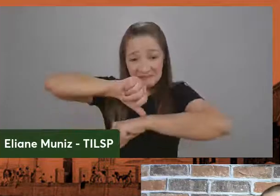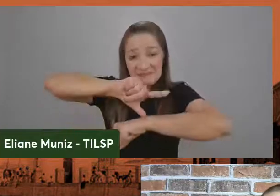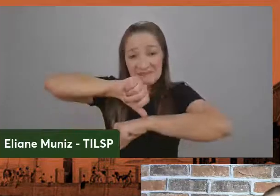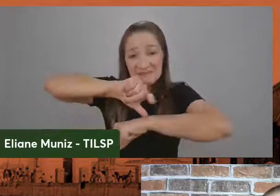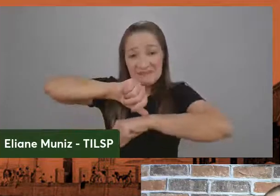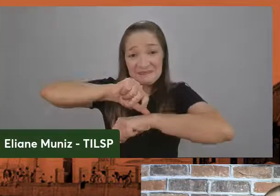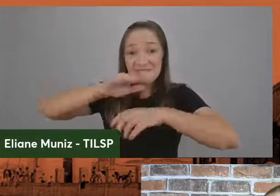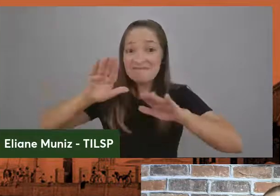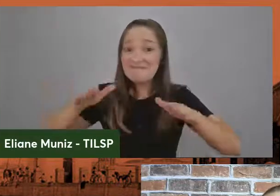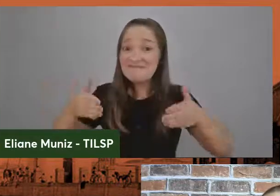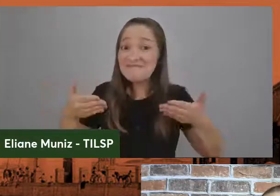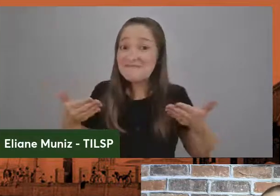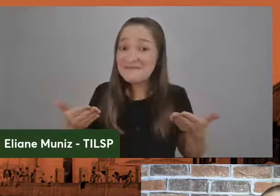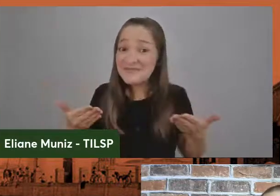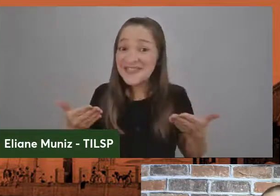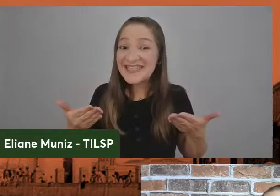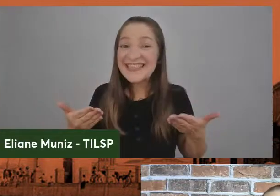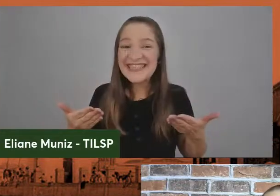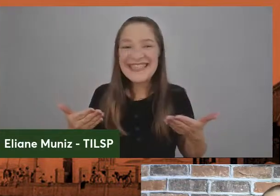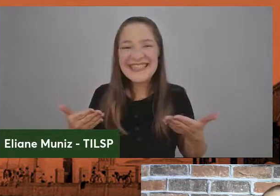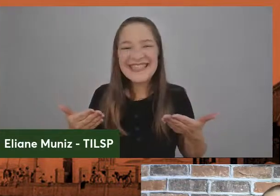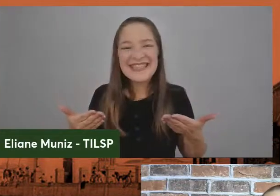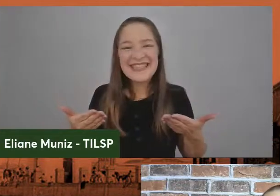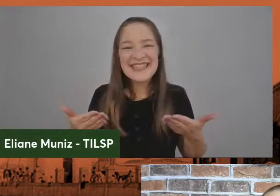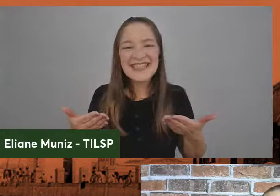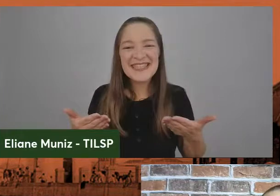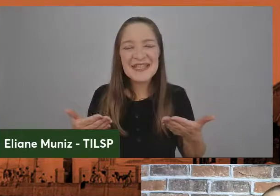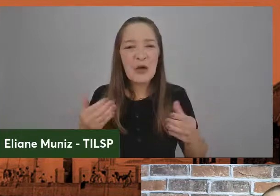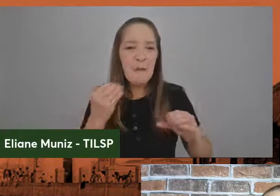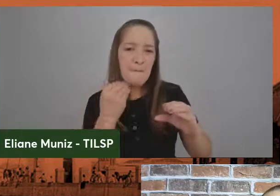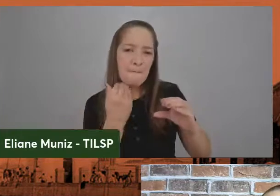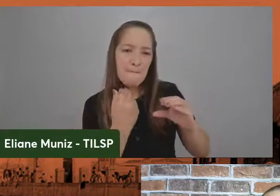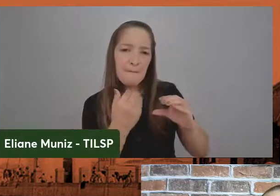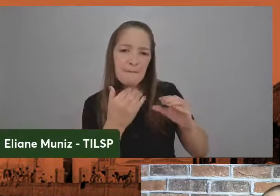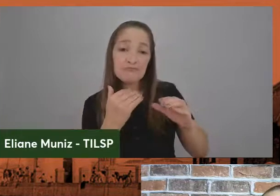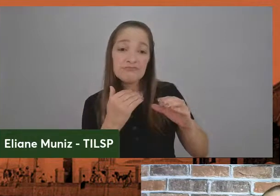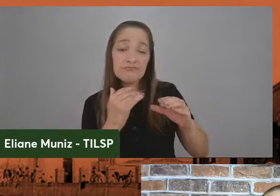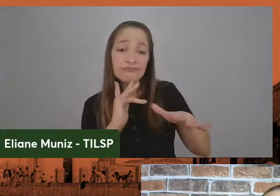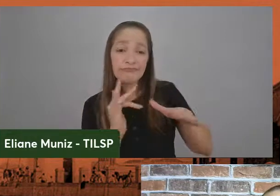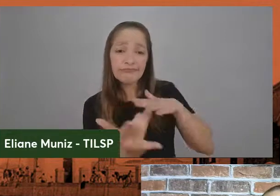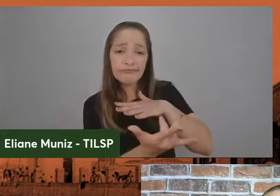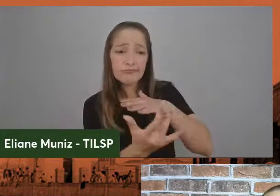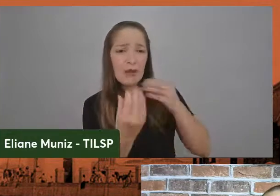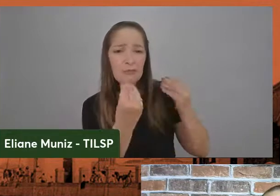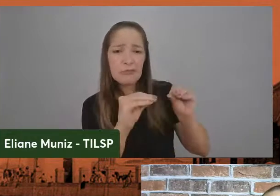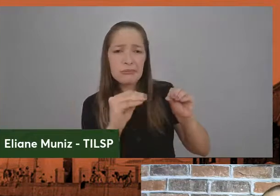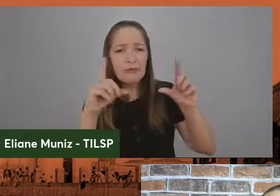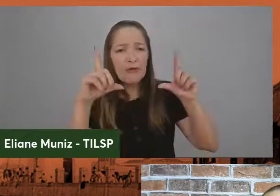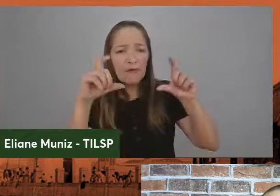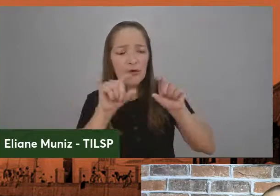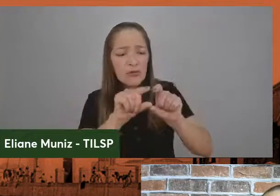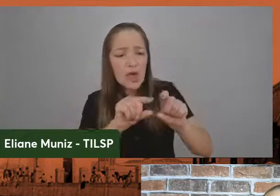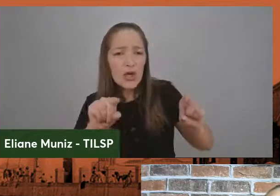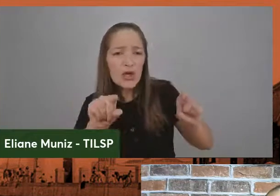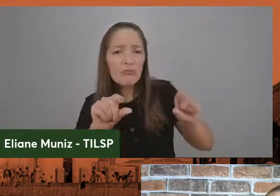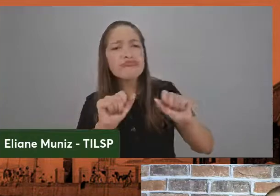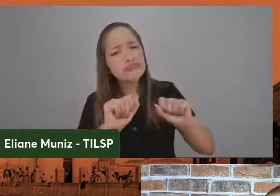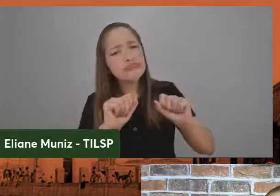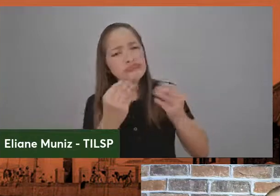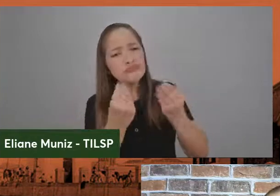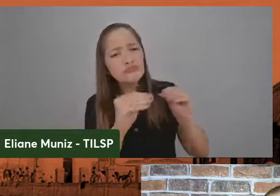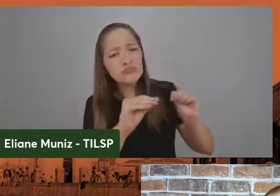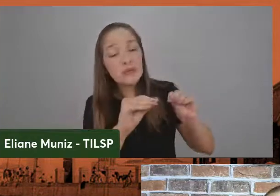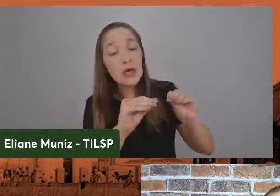30 segundos, você pode postar alguma coisa, uma foto com uma legenda, você pode falar